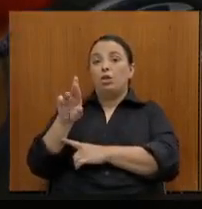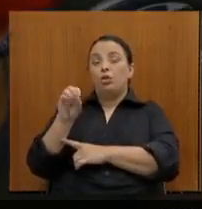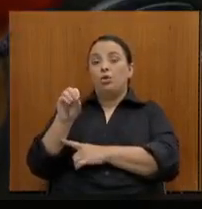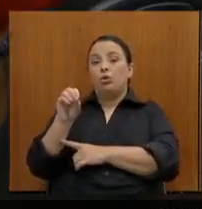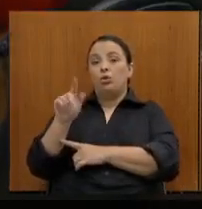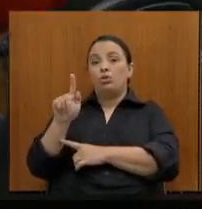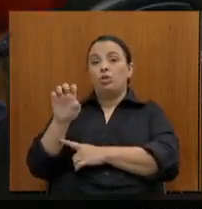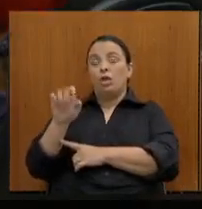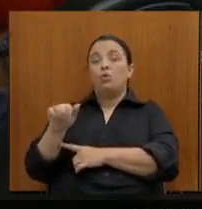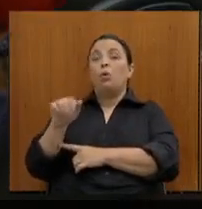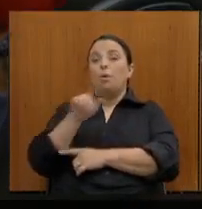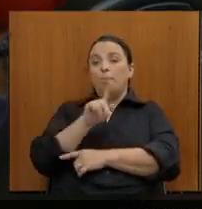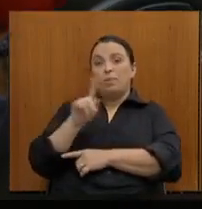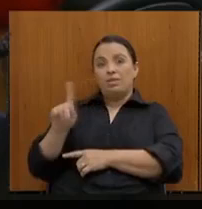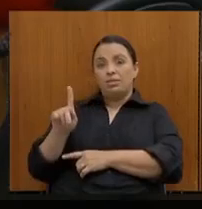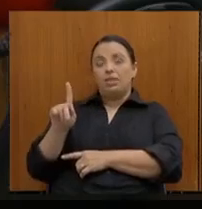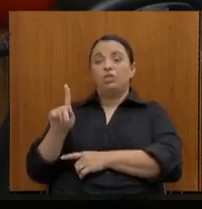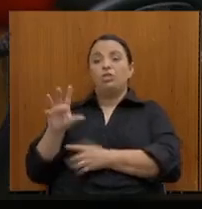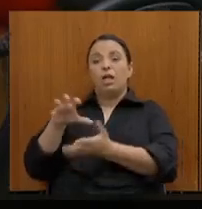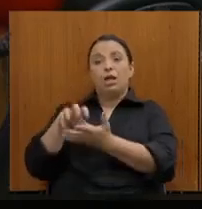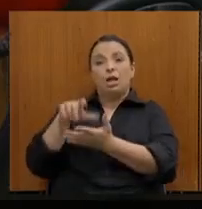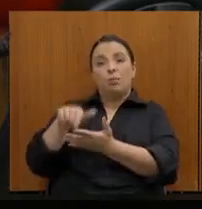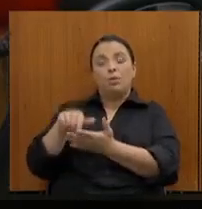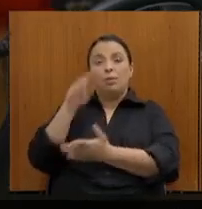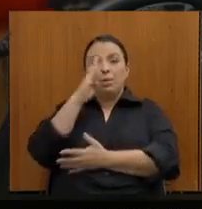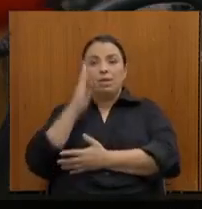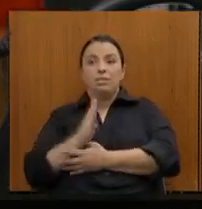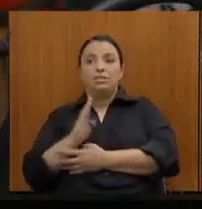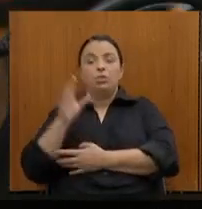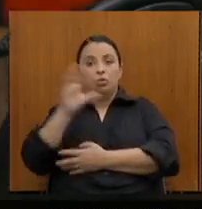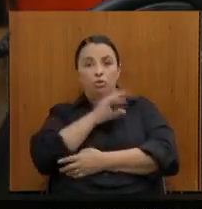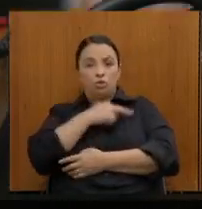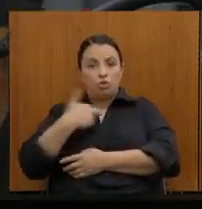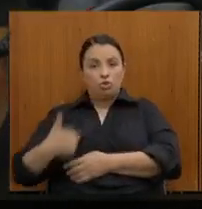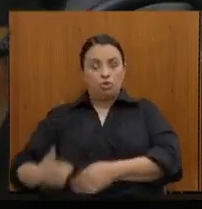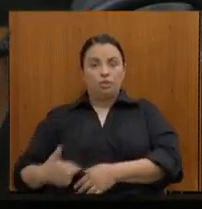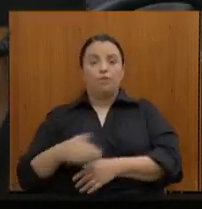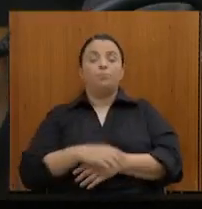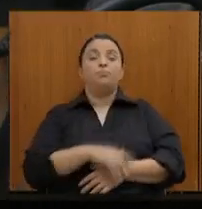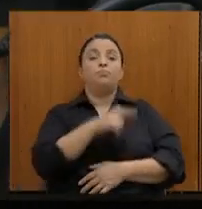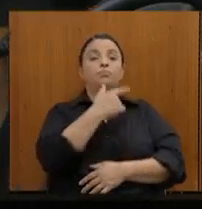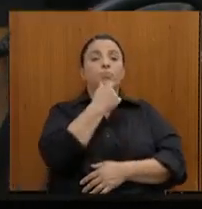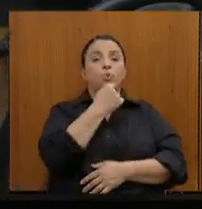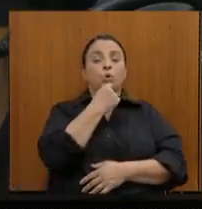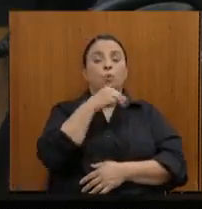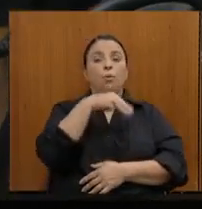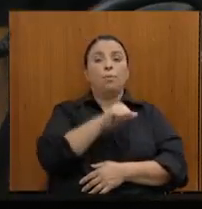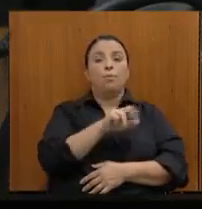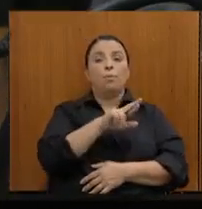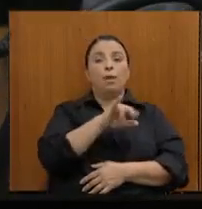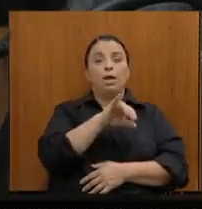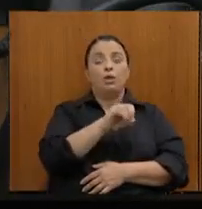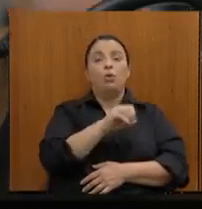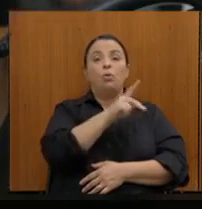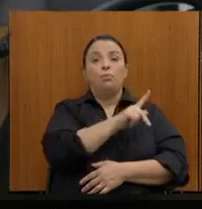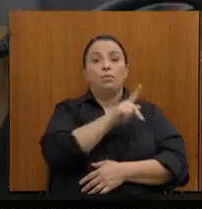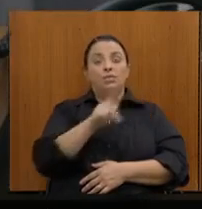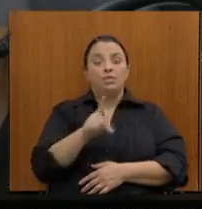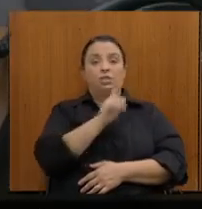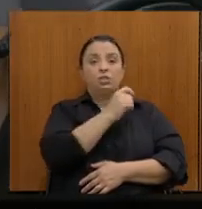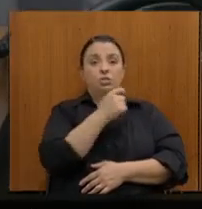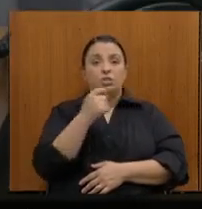brasil-china Obrigado pelas apresentação roda Mário Fonseca Filho presidente da associação